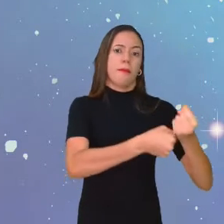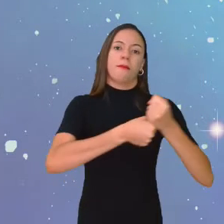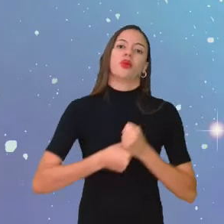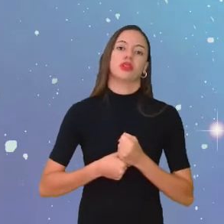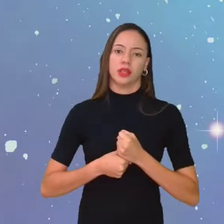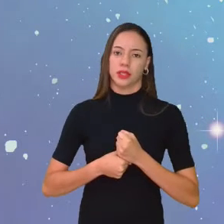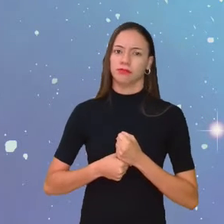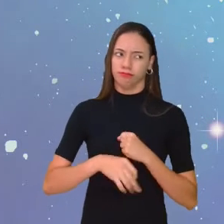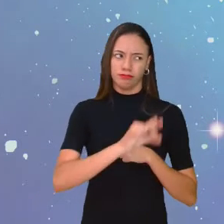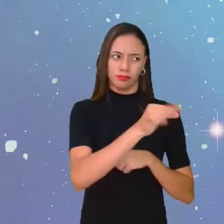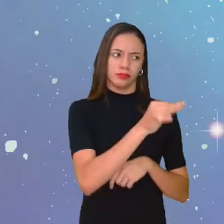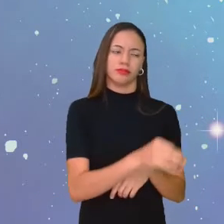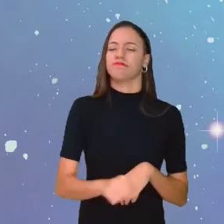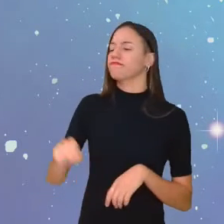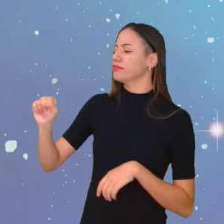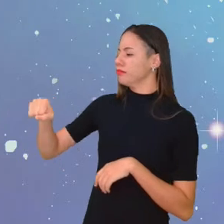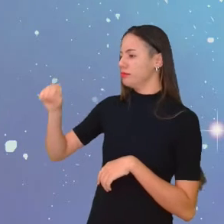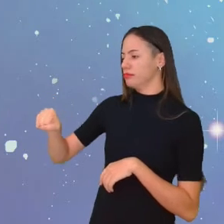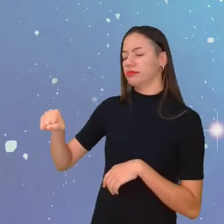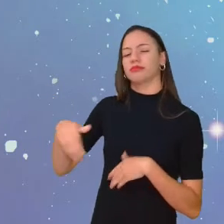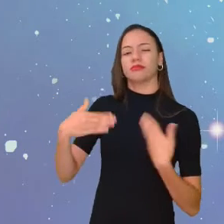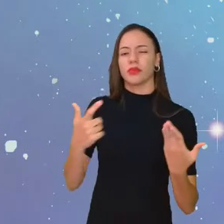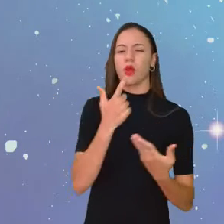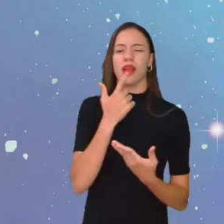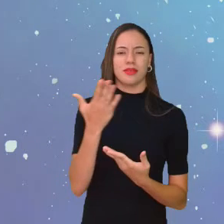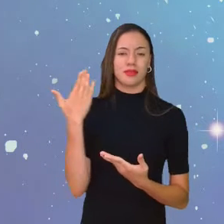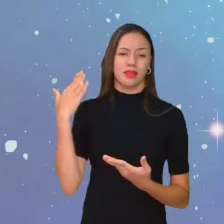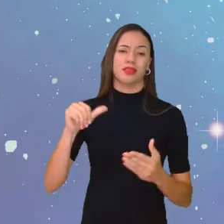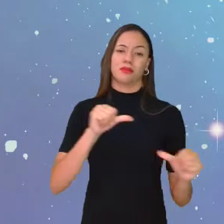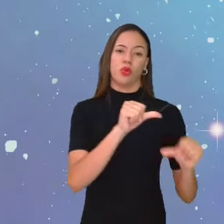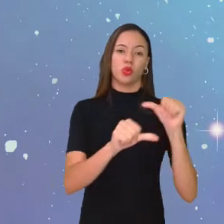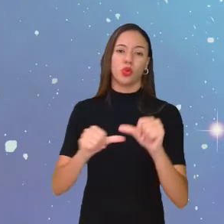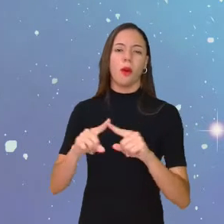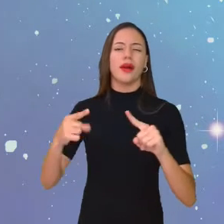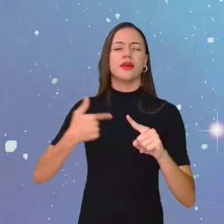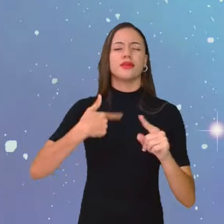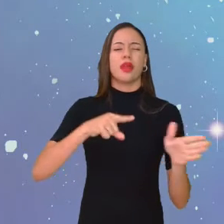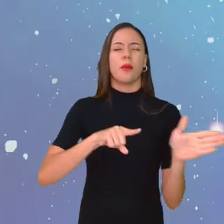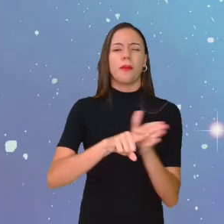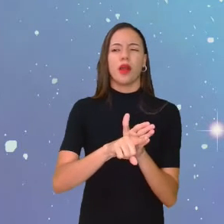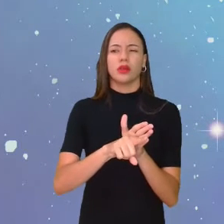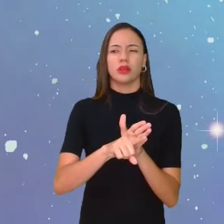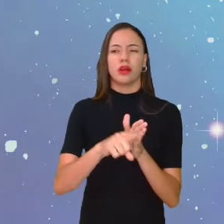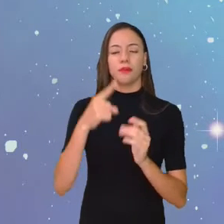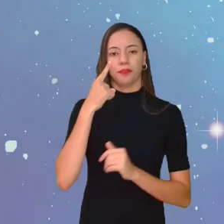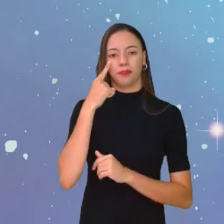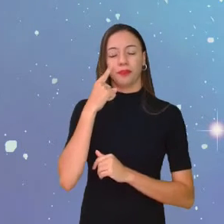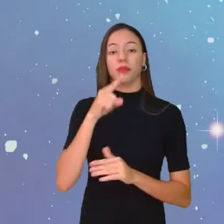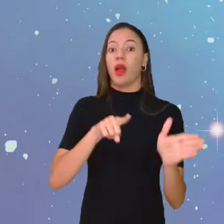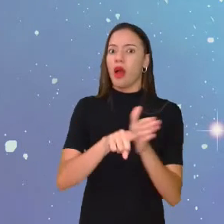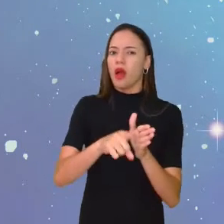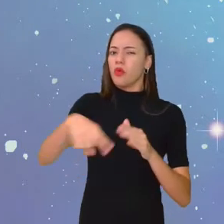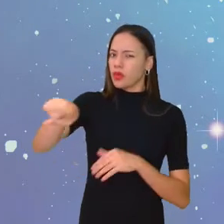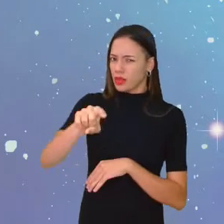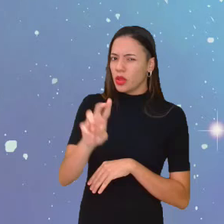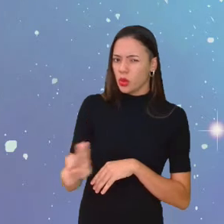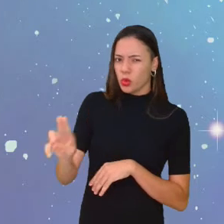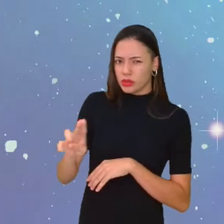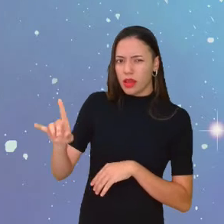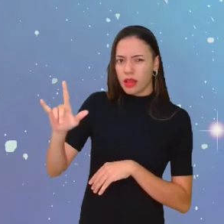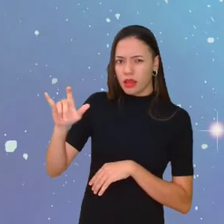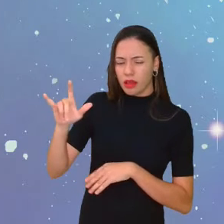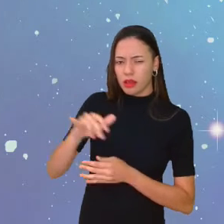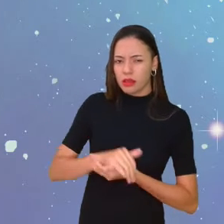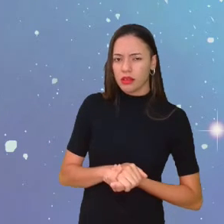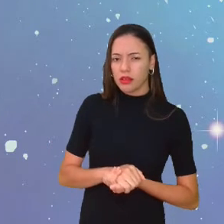Exatamente. Mudou recentemente, mas eu ia fazer uma pergunta. Dessa tá aí com vocês, por exemplo, quem usa Instagram?